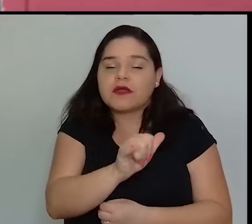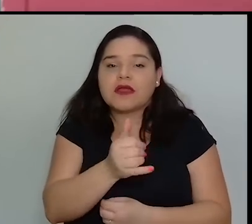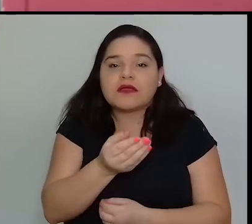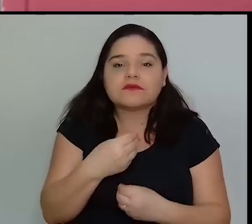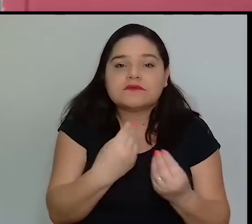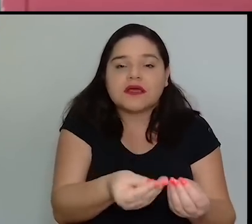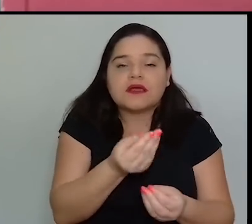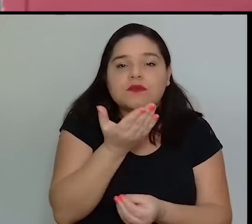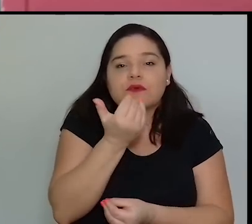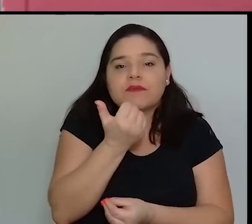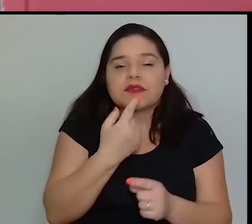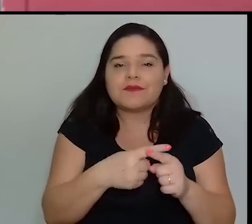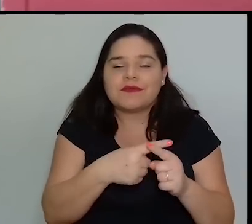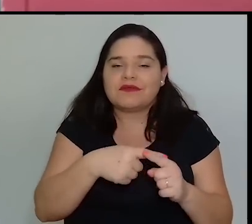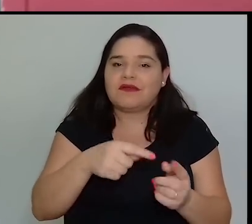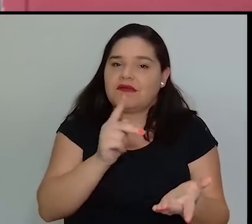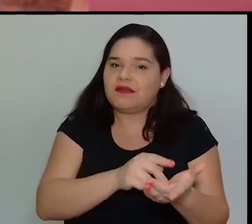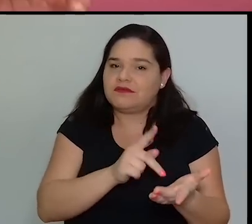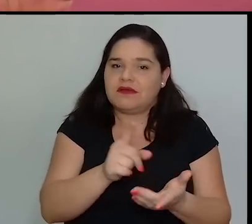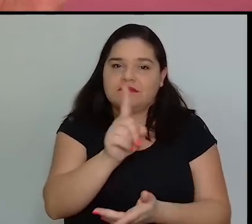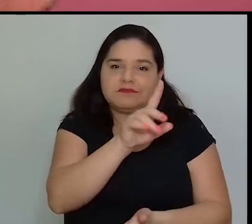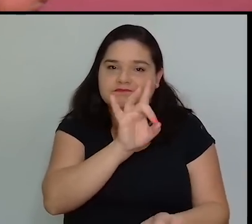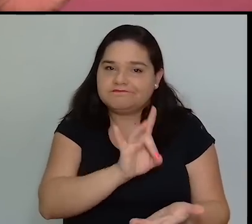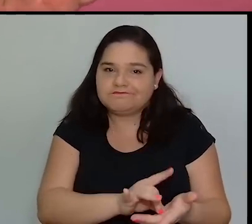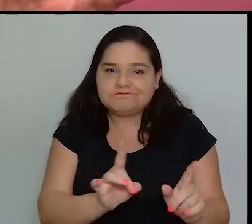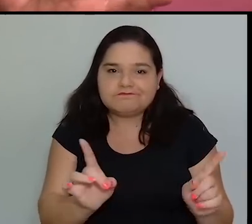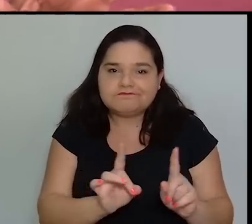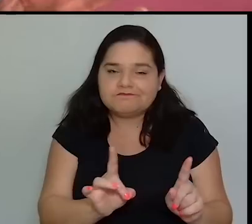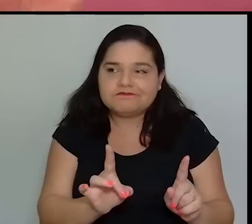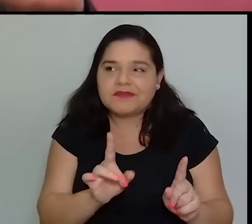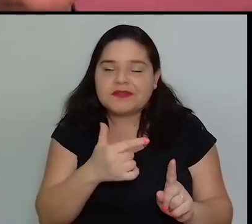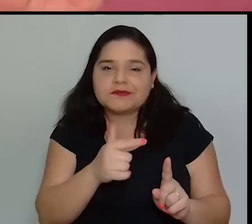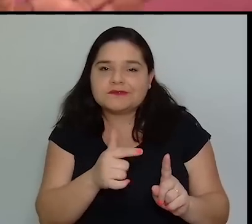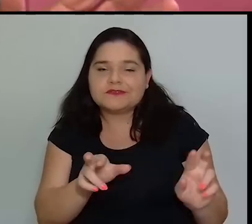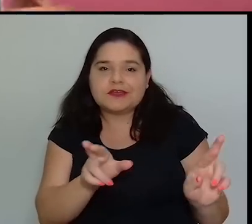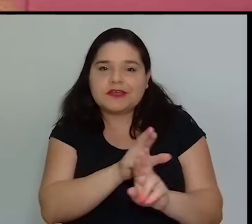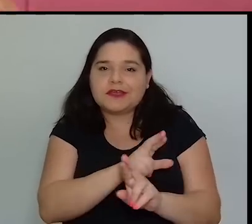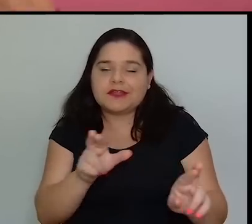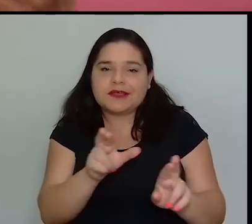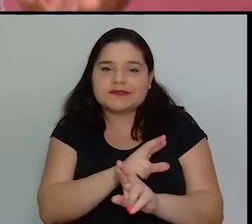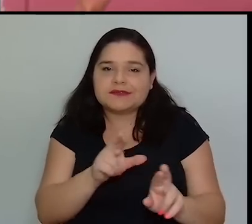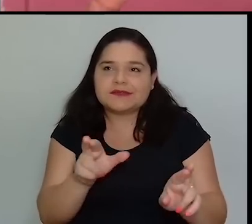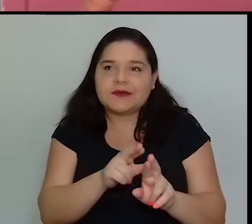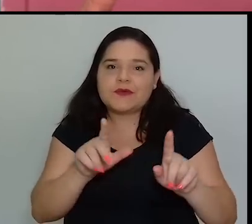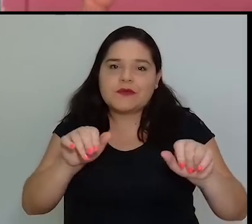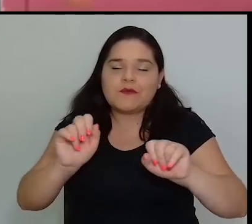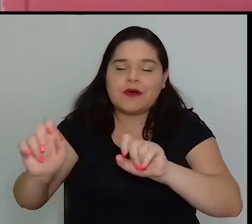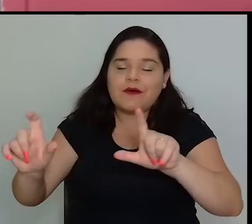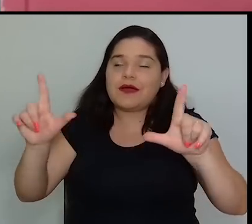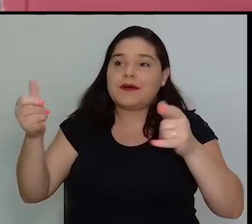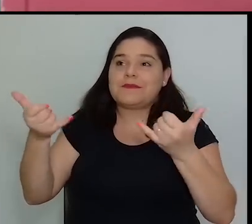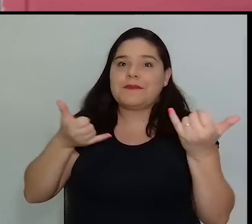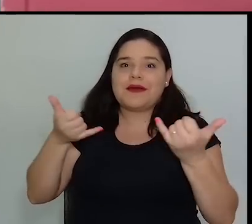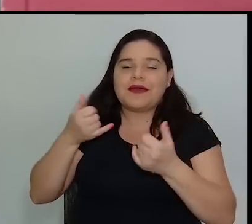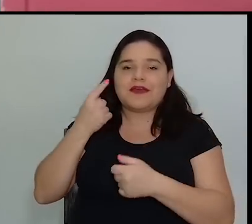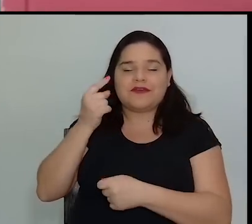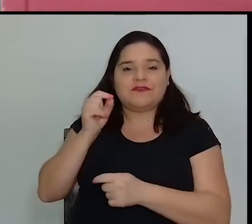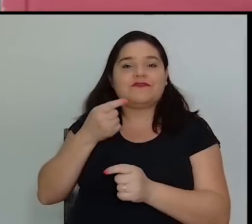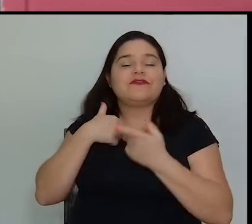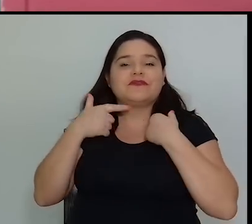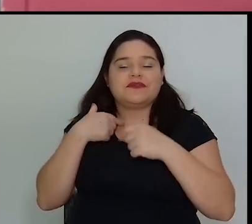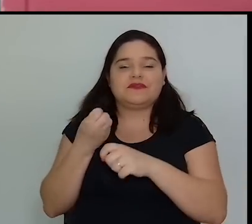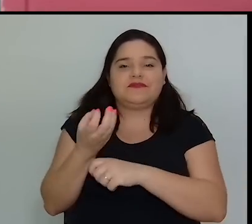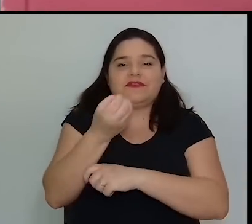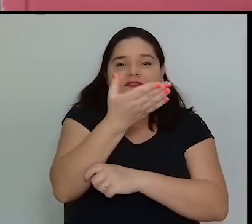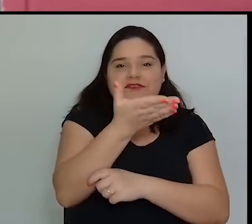porque aquela realidade não era não tinha nenhum tipo de relação com o cartão postal que me fez que fazia